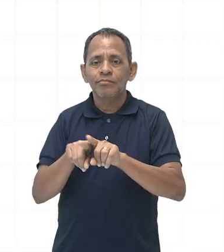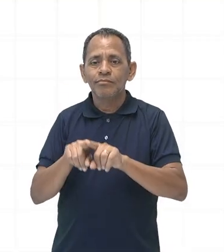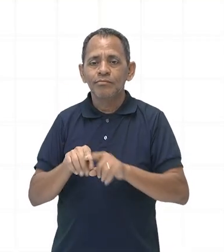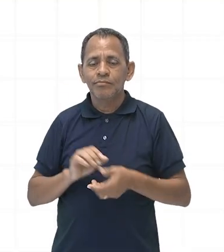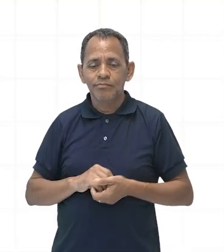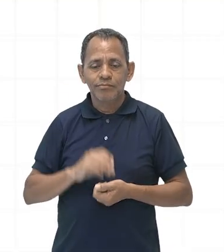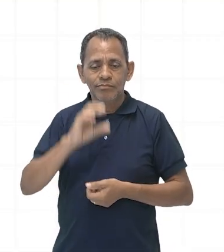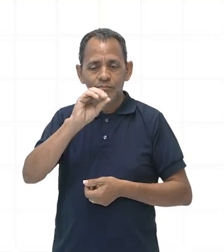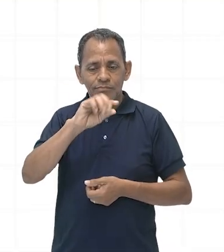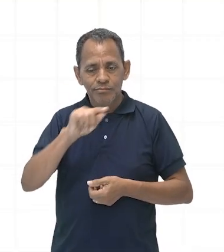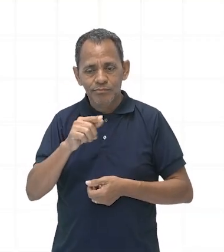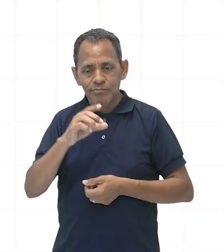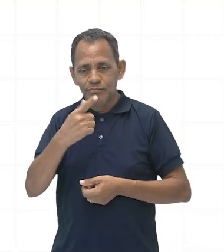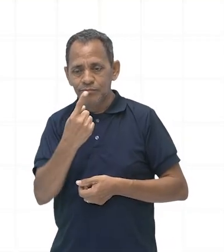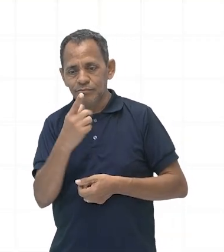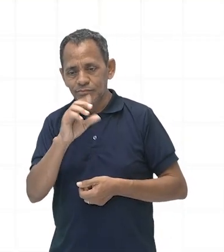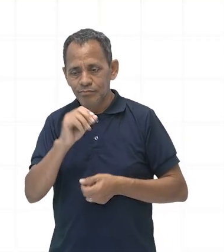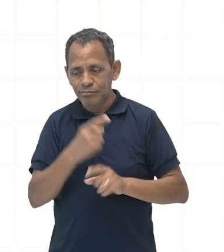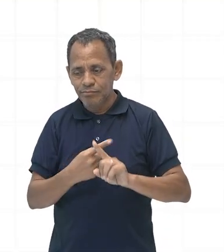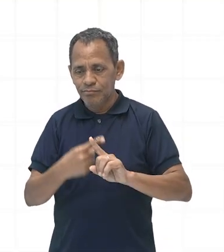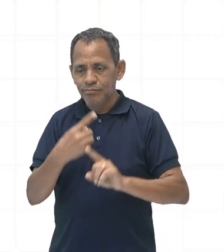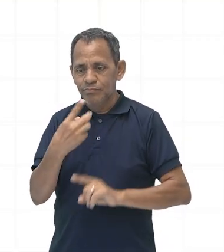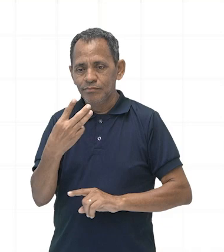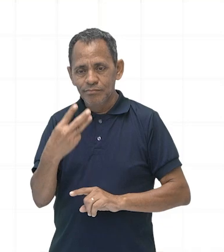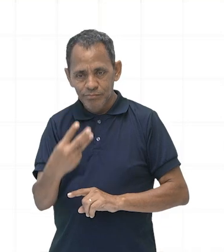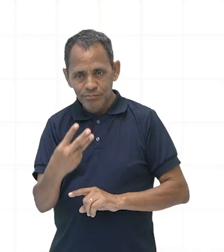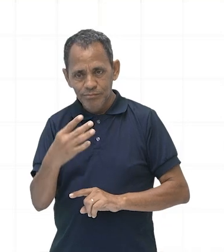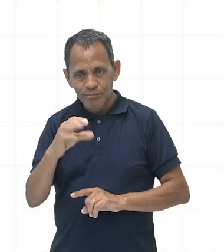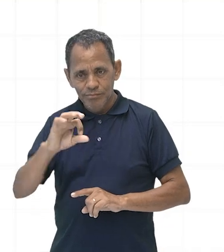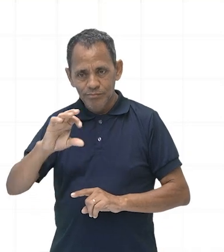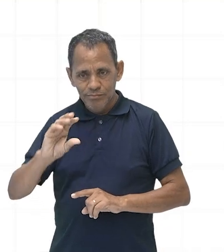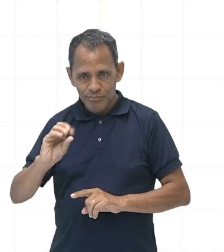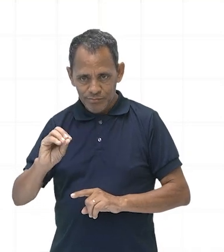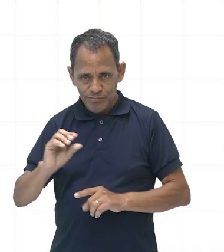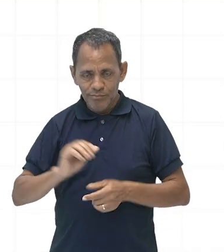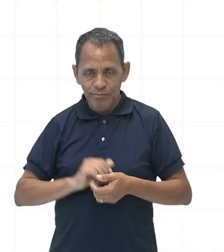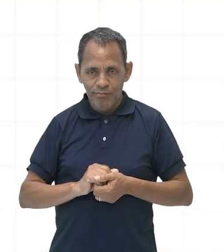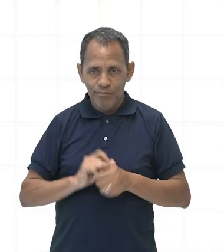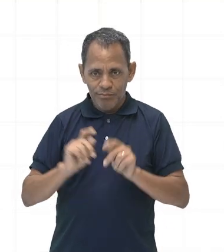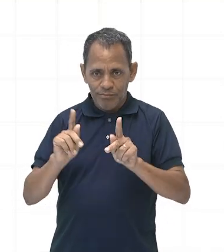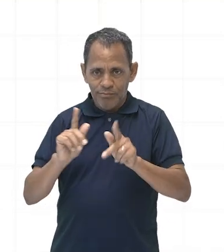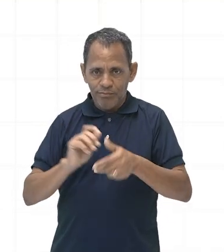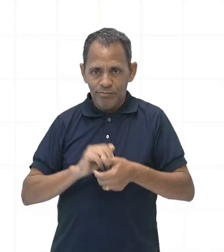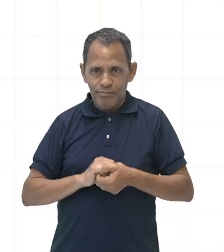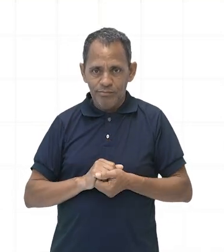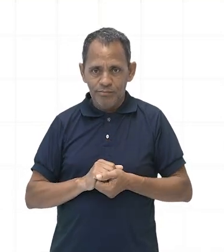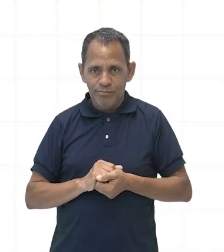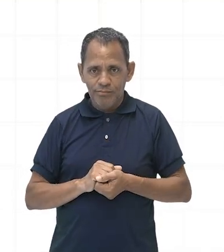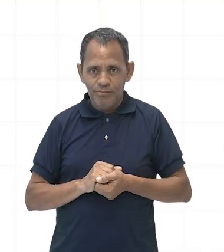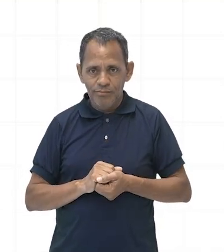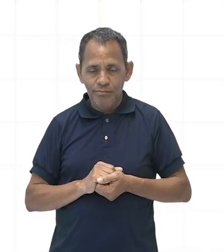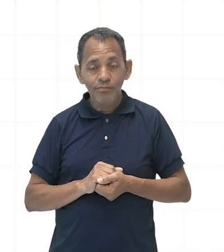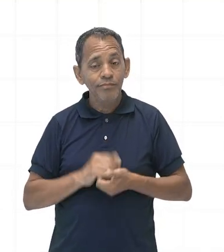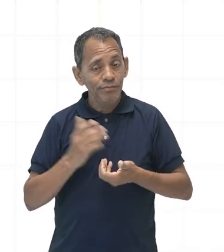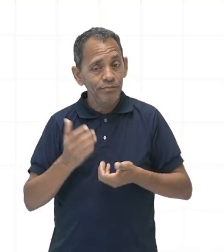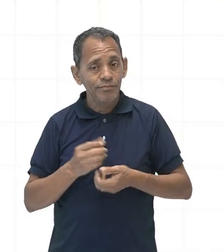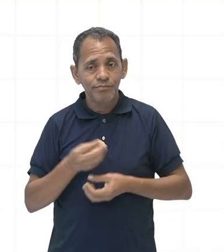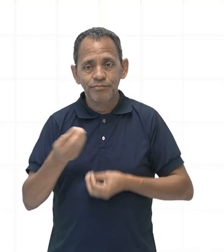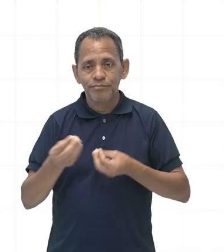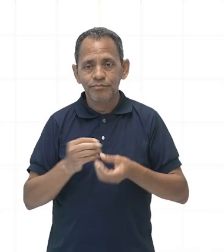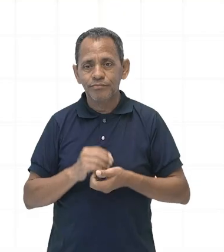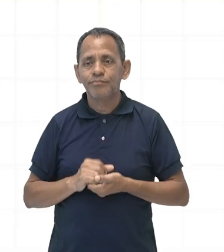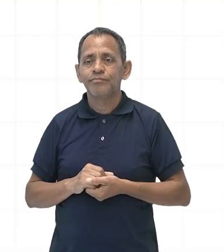que 0,10 vezes 390. Correto?